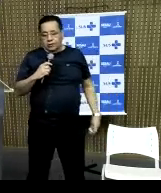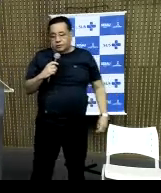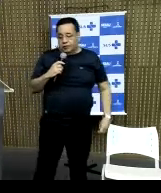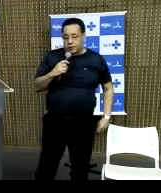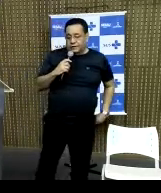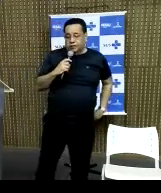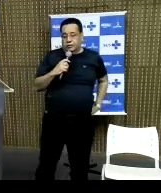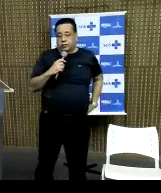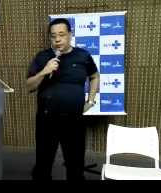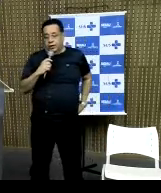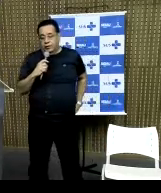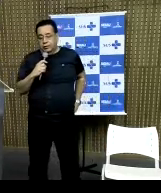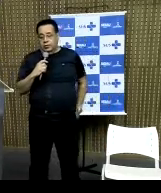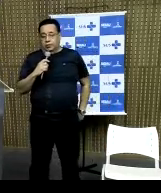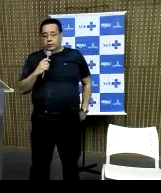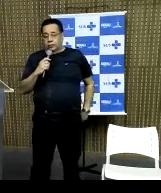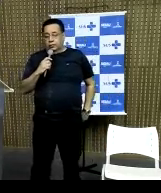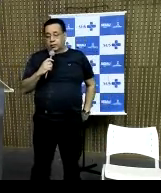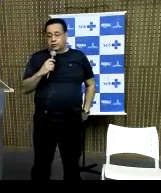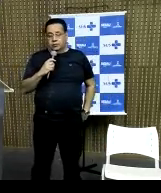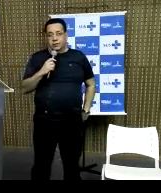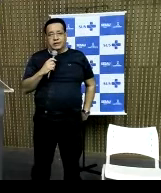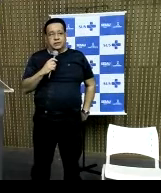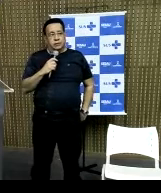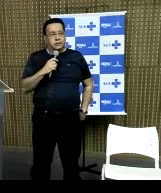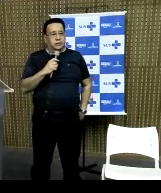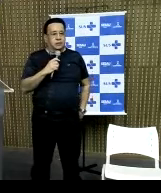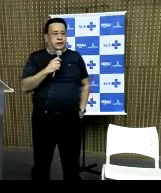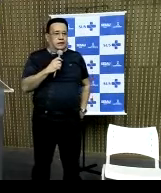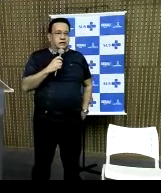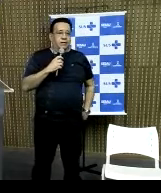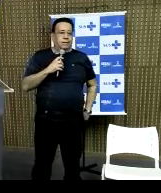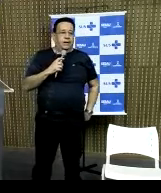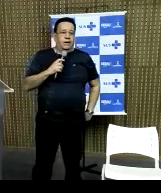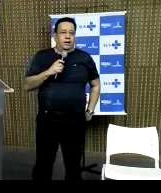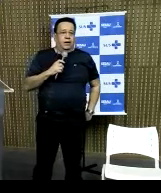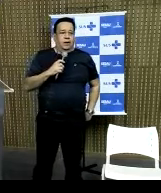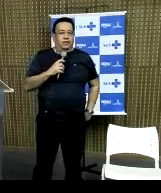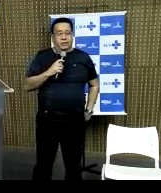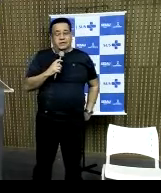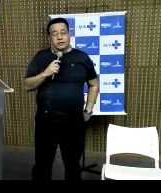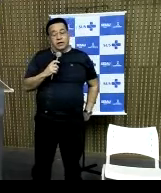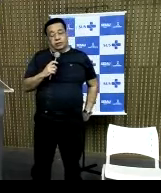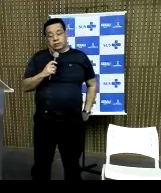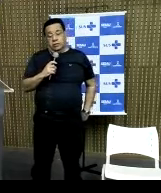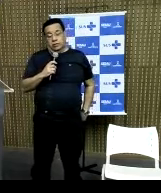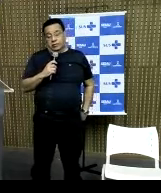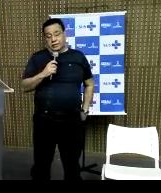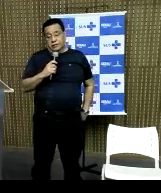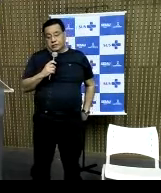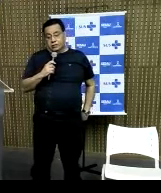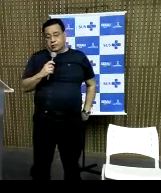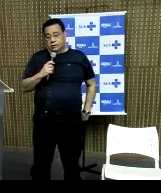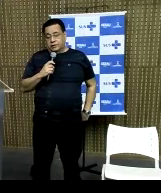A consulta farmacêutica e o programa do controle do tabagismo, nós não temos na unidade, né? A farmacêutica é